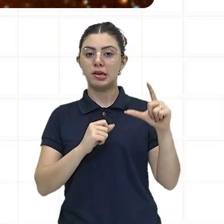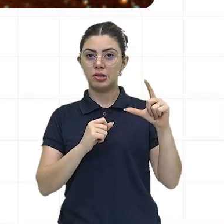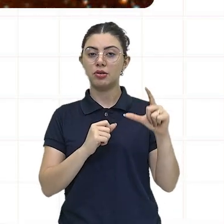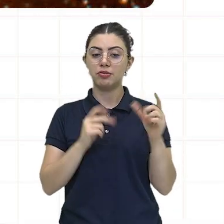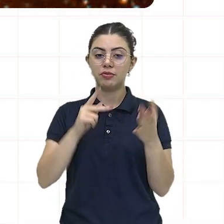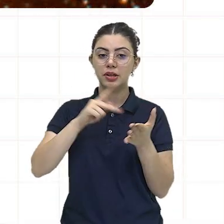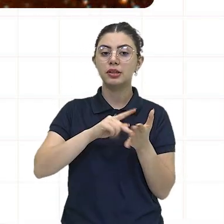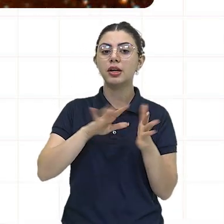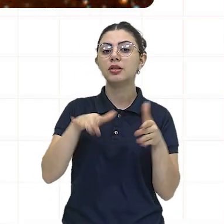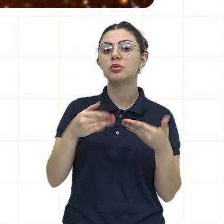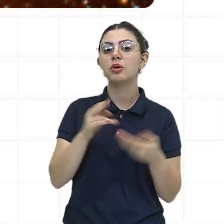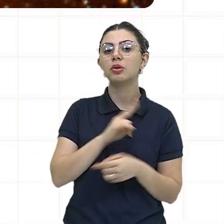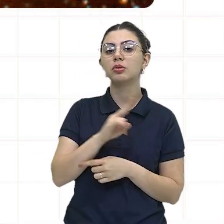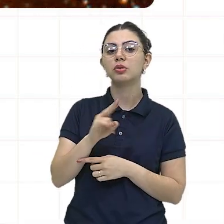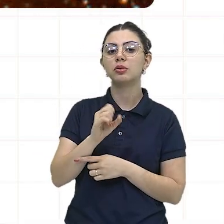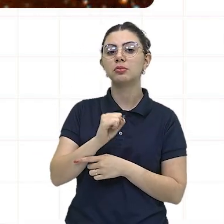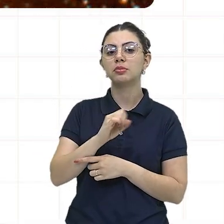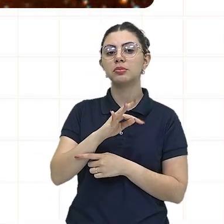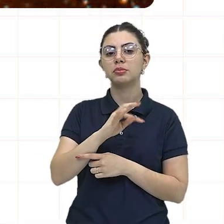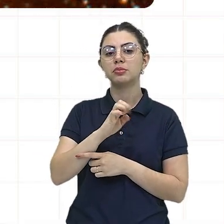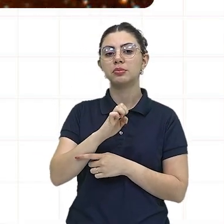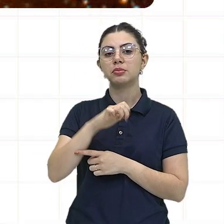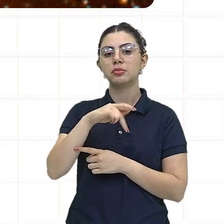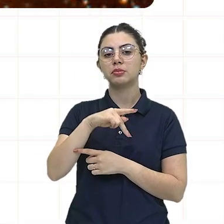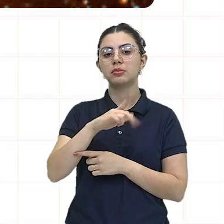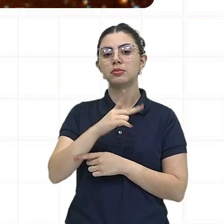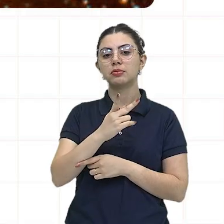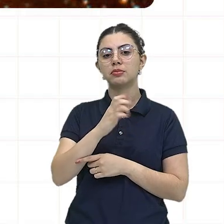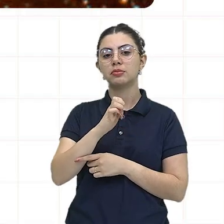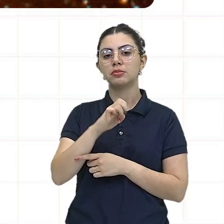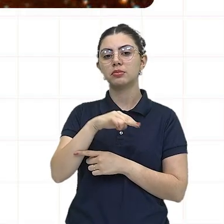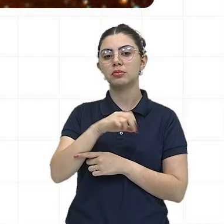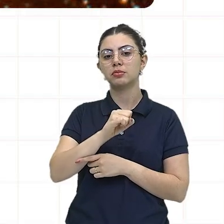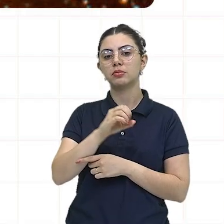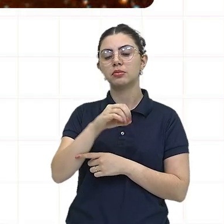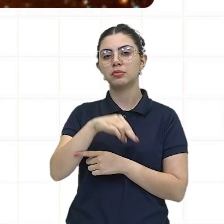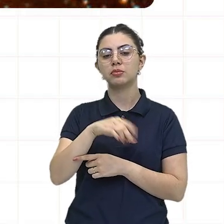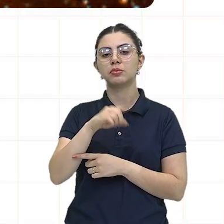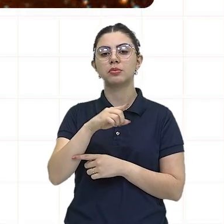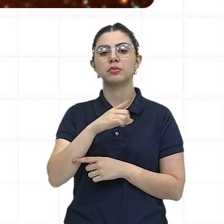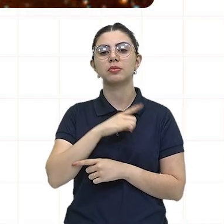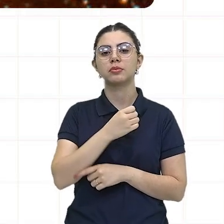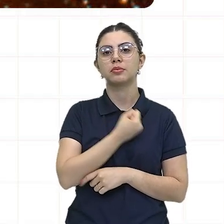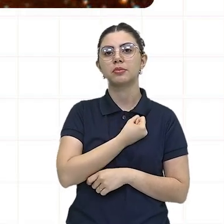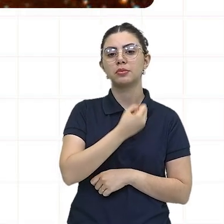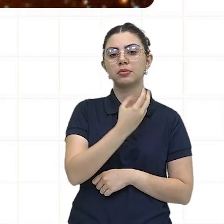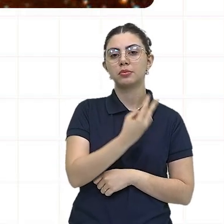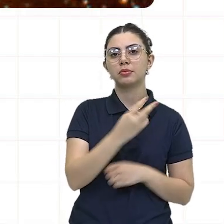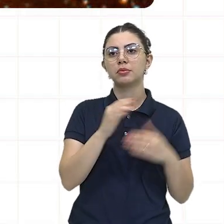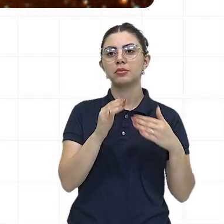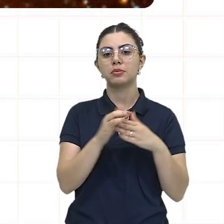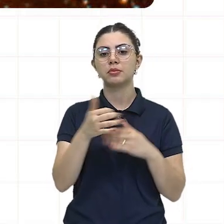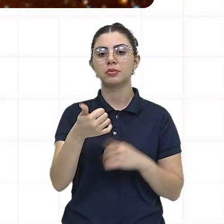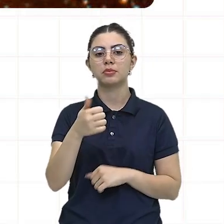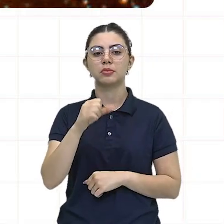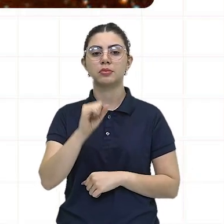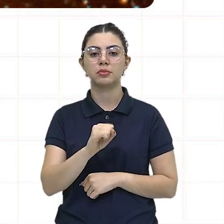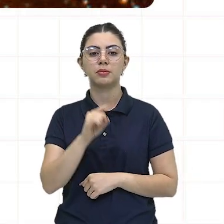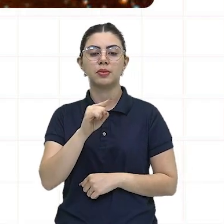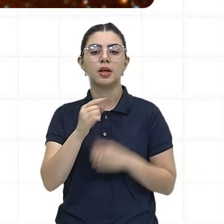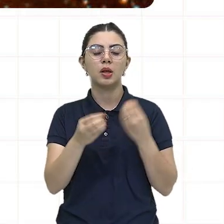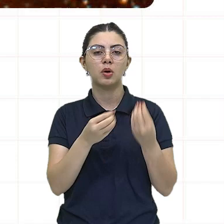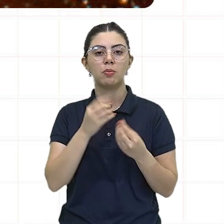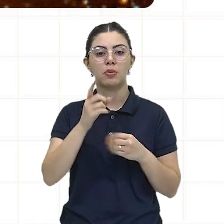internacional é a estrela Stephenson 218, que é uma